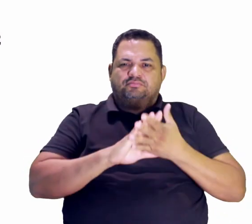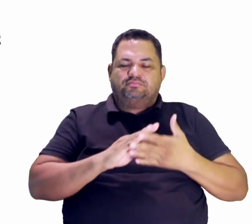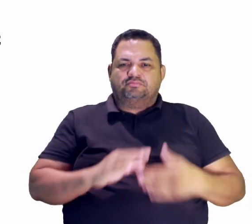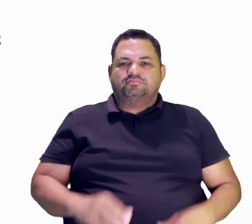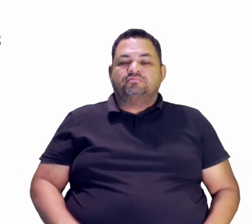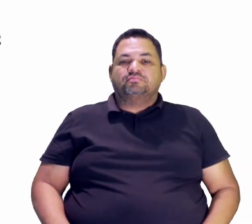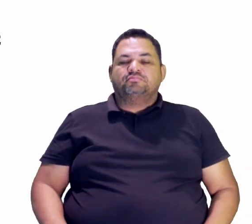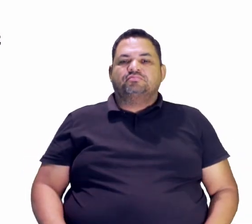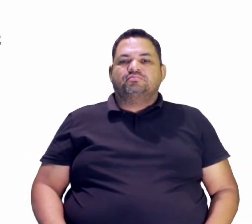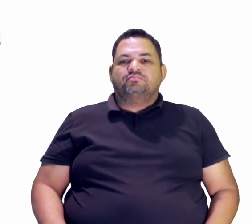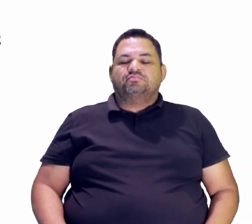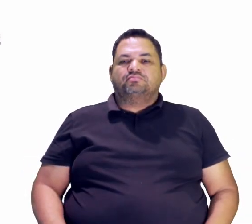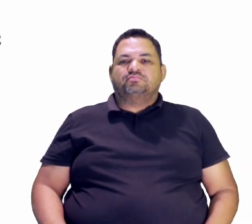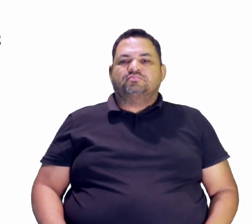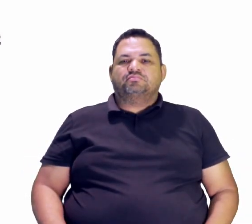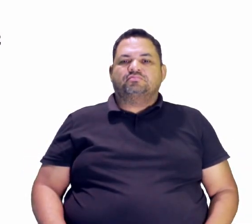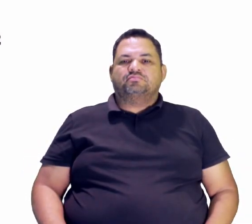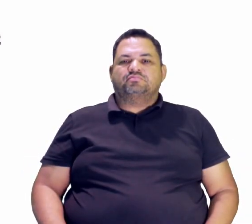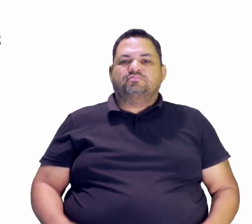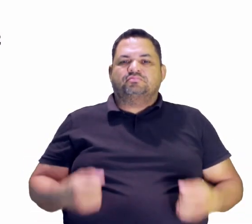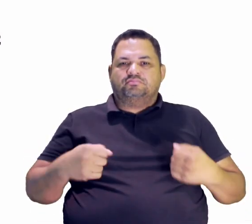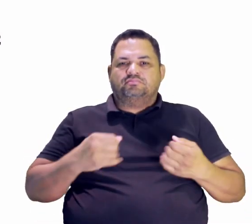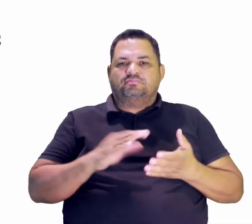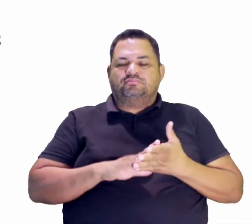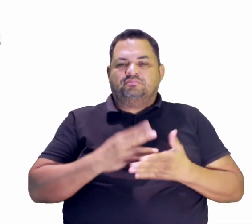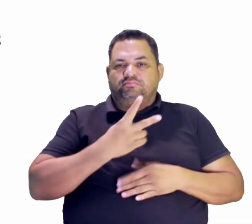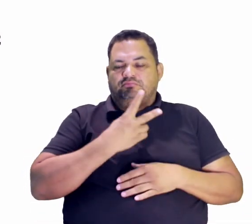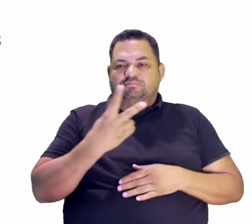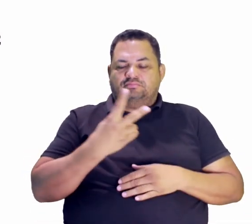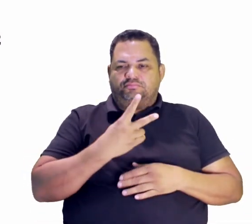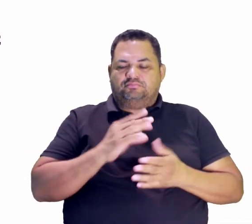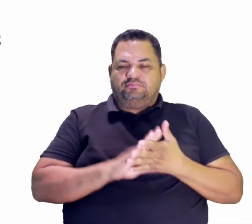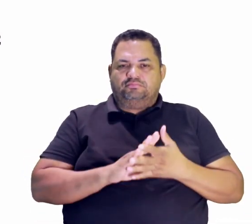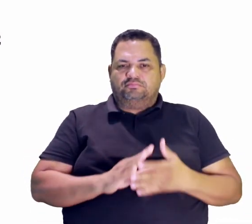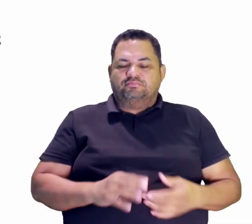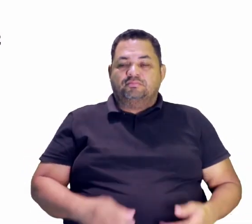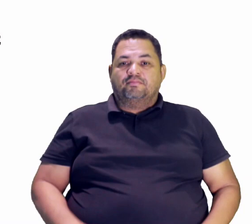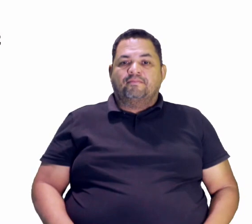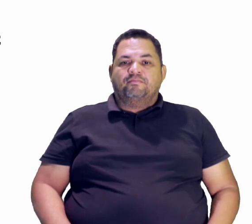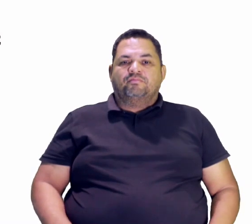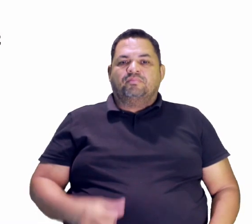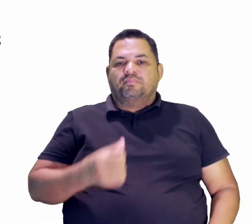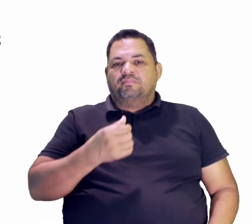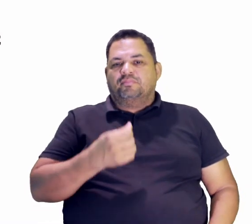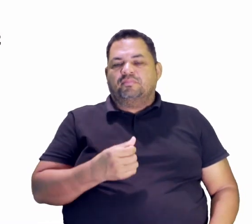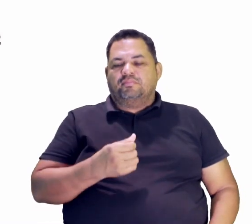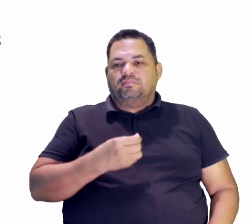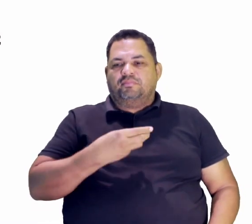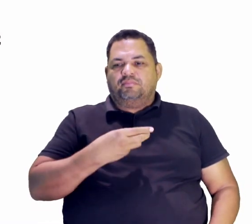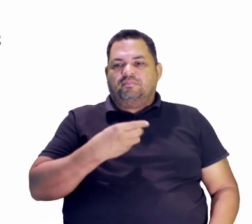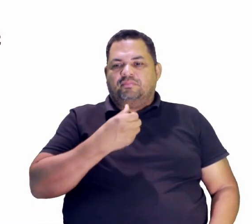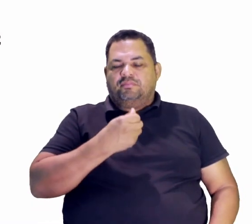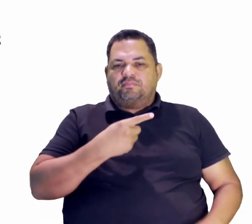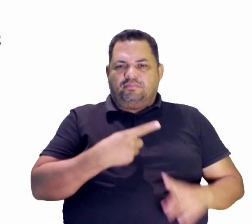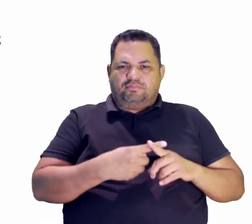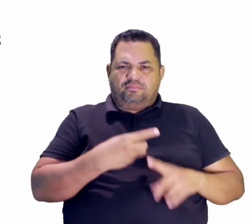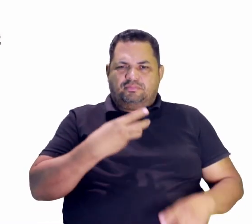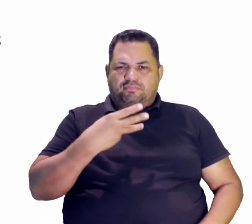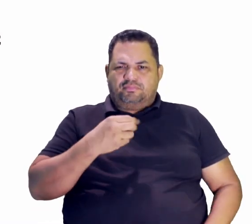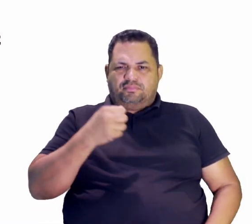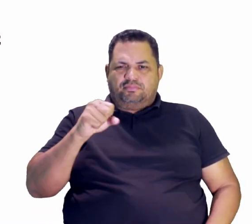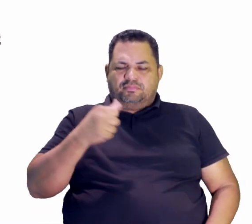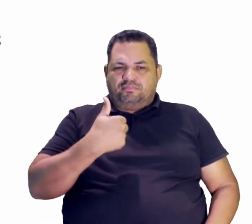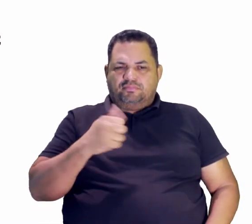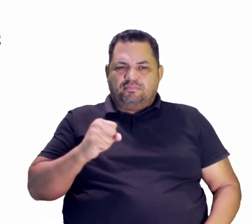desses números na sequência. Tem que ter pelo menos 2 deles múltiplos, o mesmo número. 6 vezes 3 é 18, 6